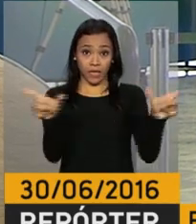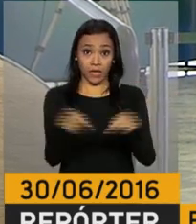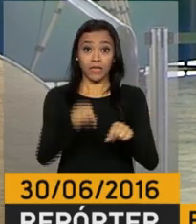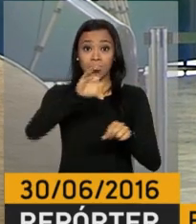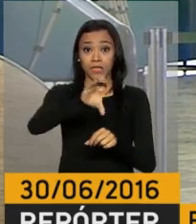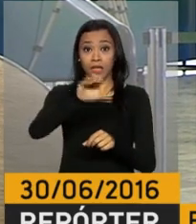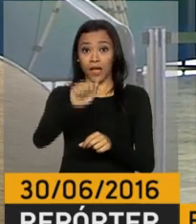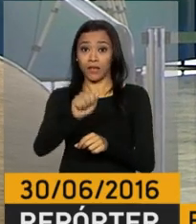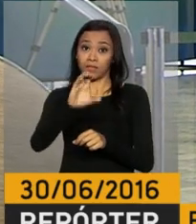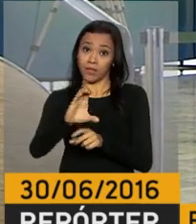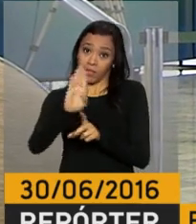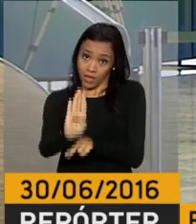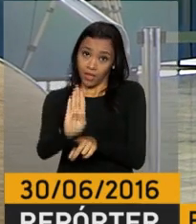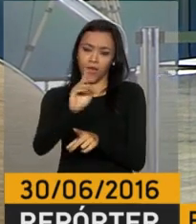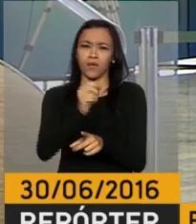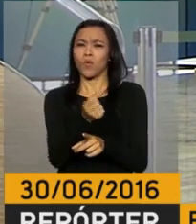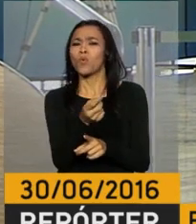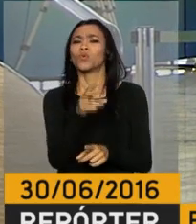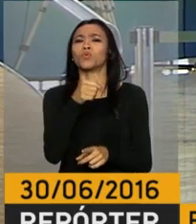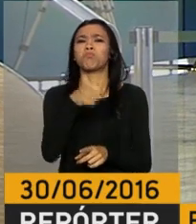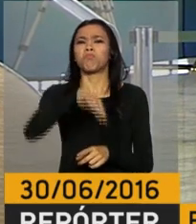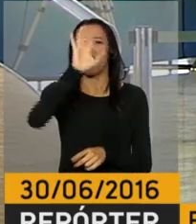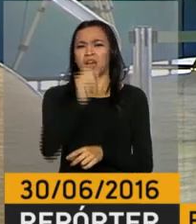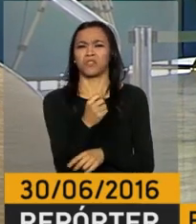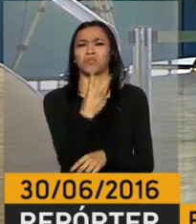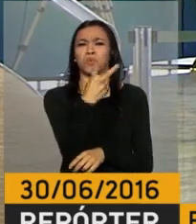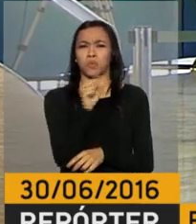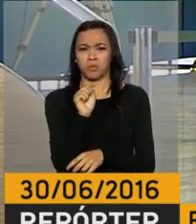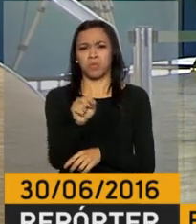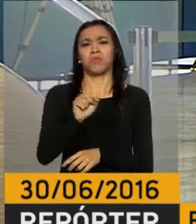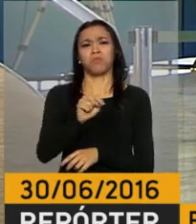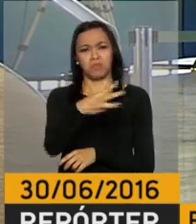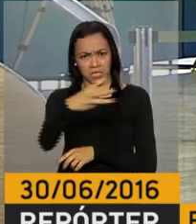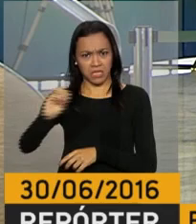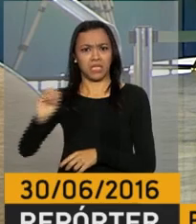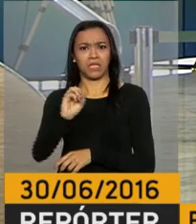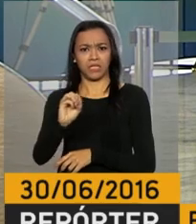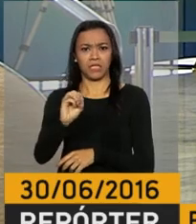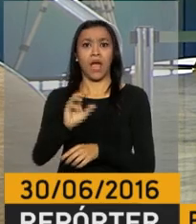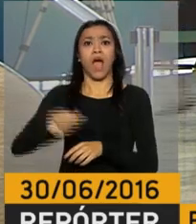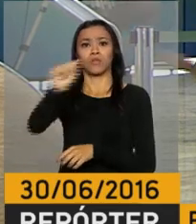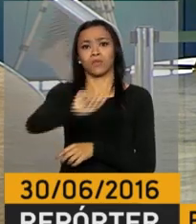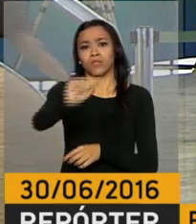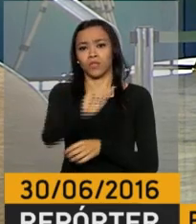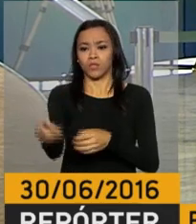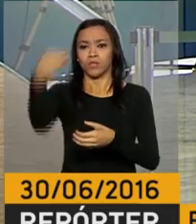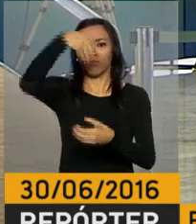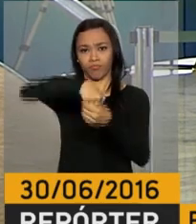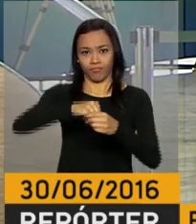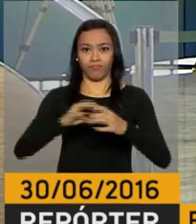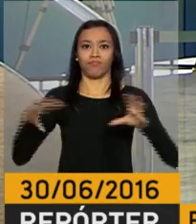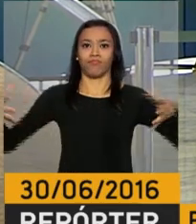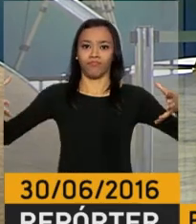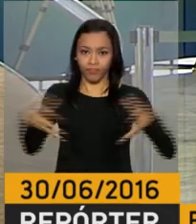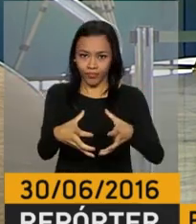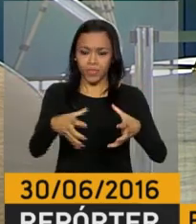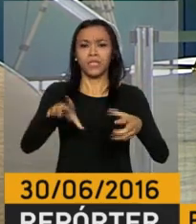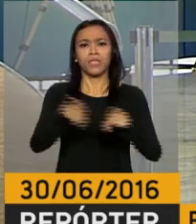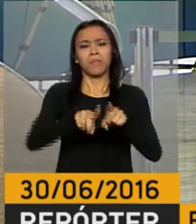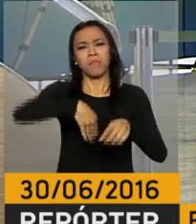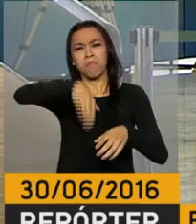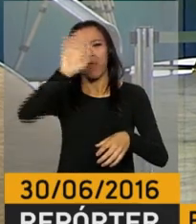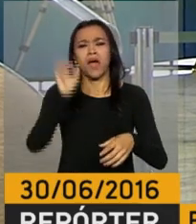CCB Ela conta com mais de 2300 associações ligadas a ela e também mais de 2 milhões de empresários